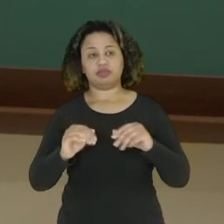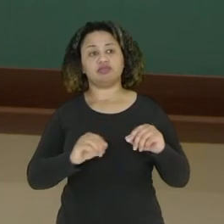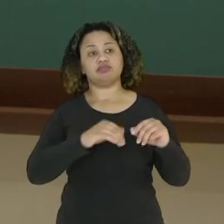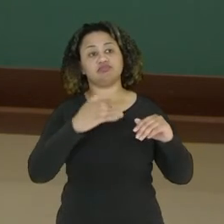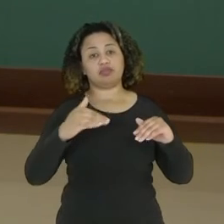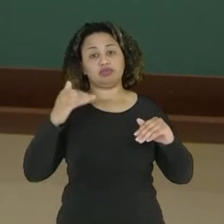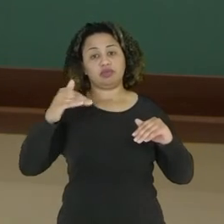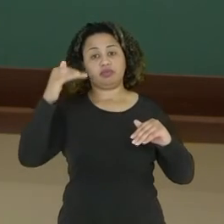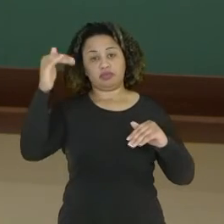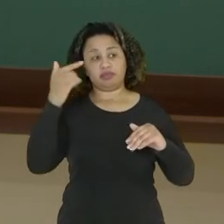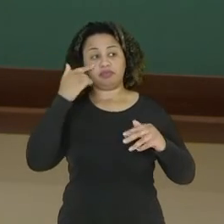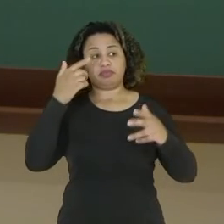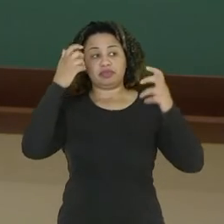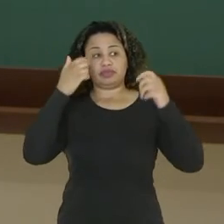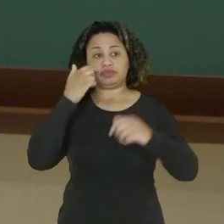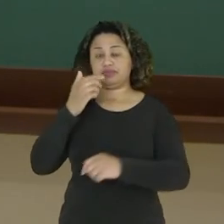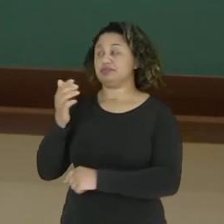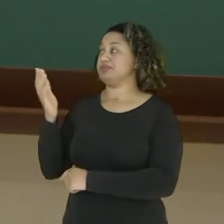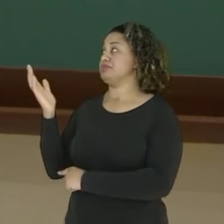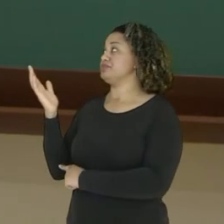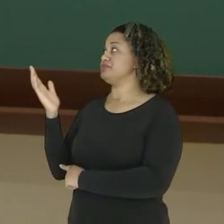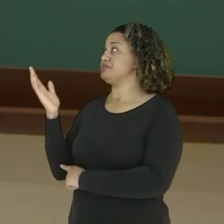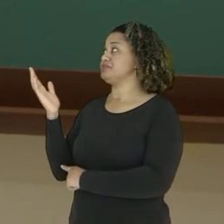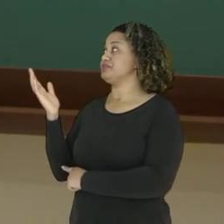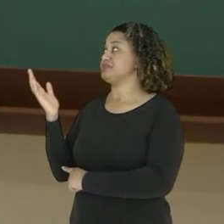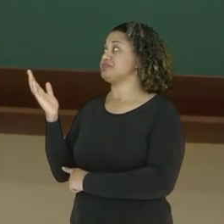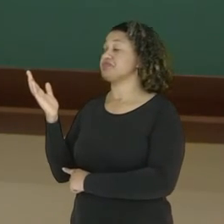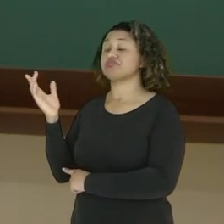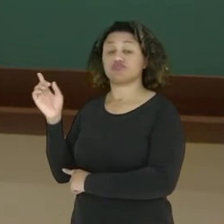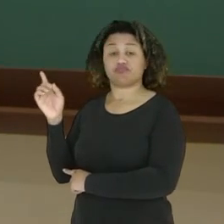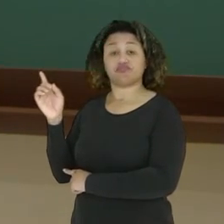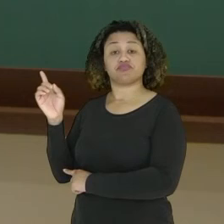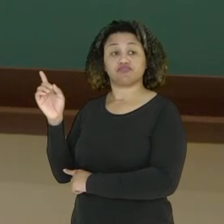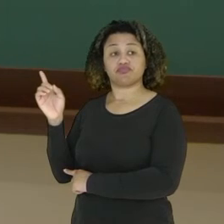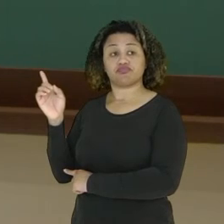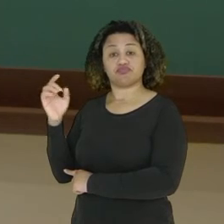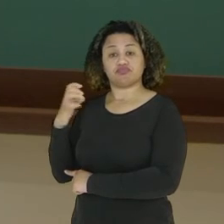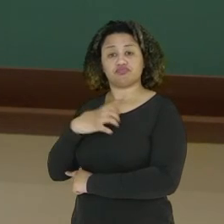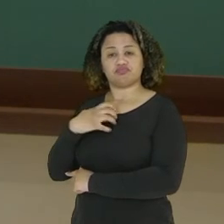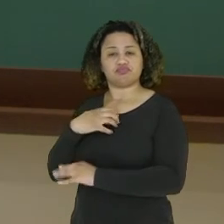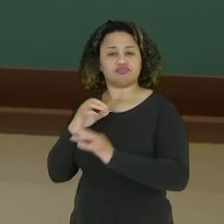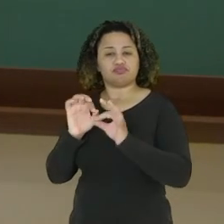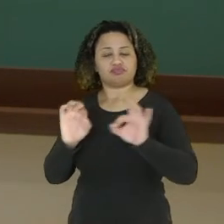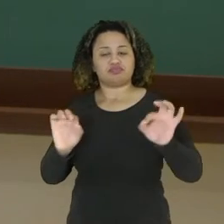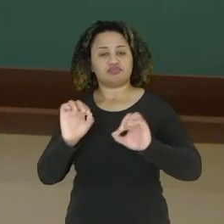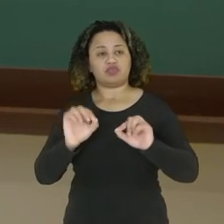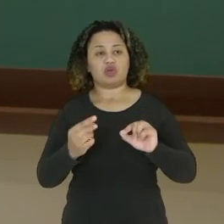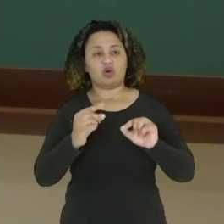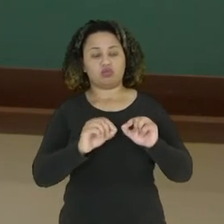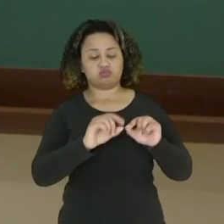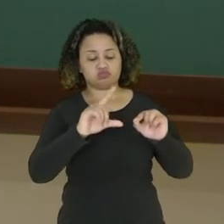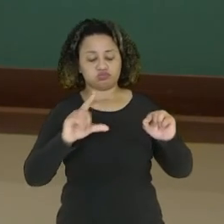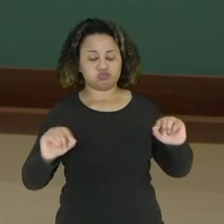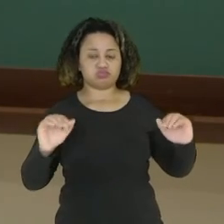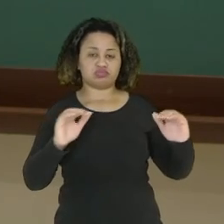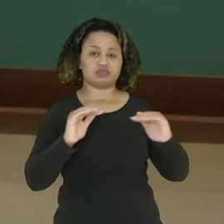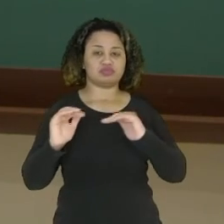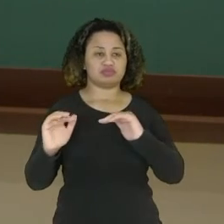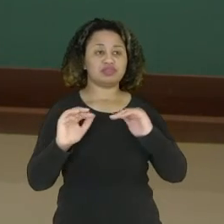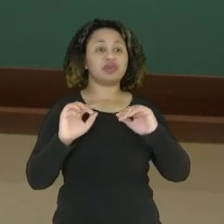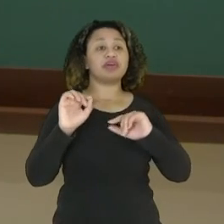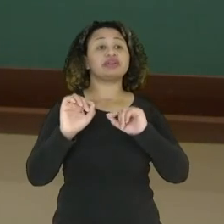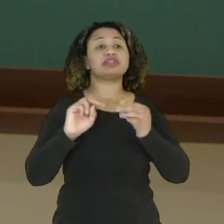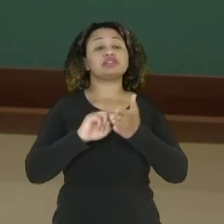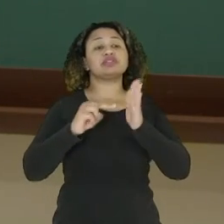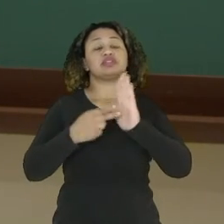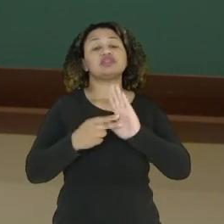por diante. Então, repare bem, uma forma bem simples. O harmônico aqui é um termo utilizado para você